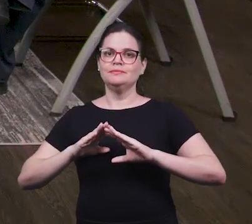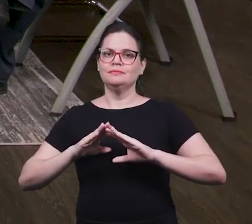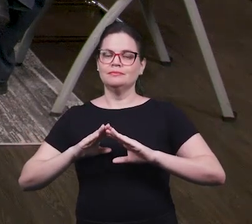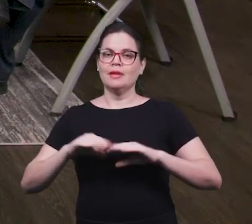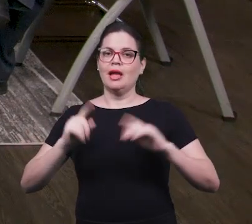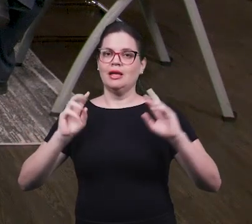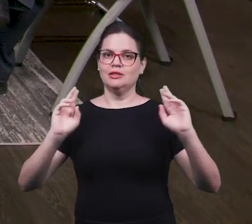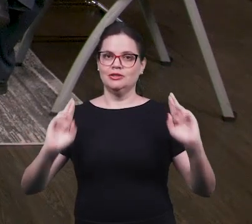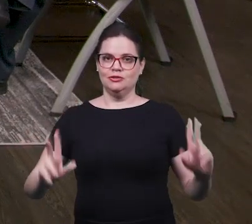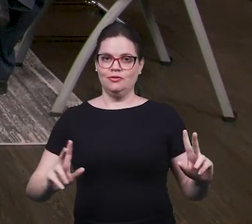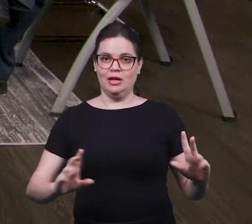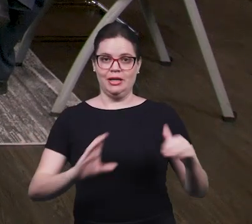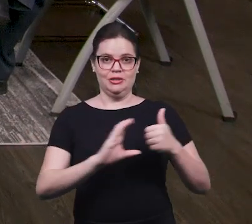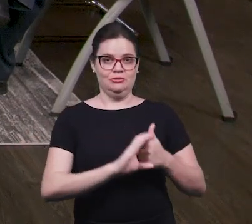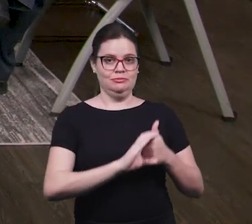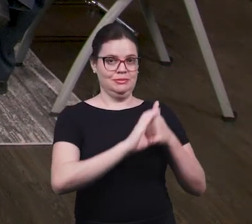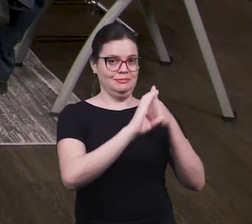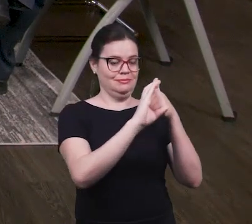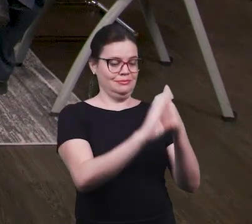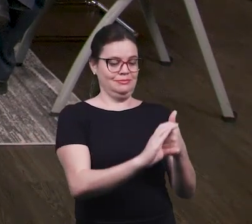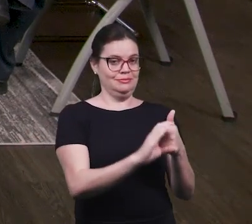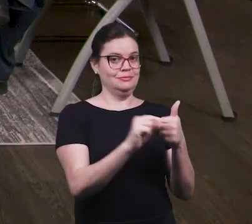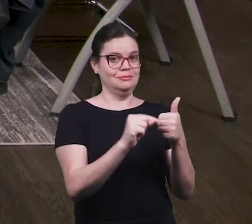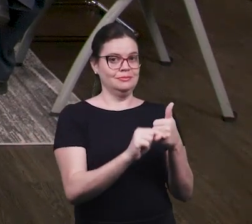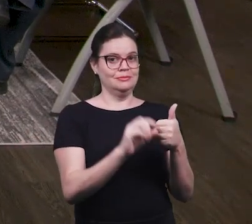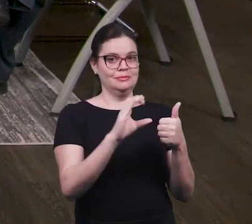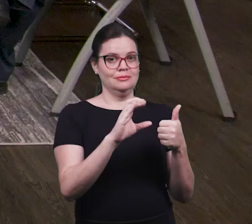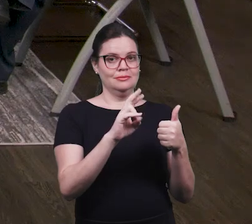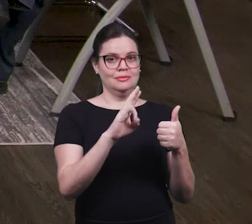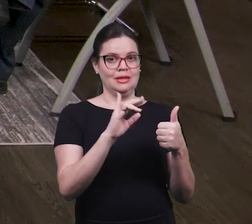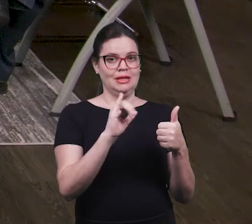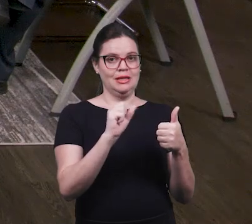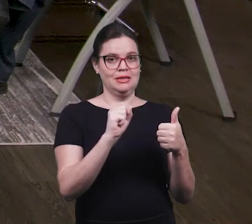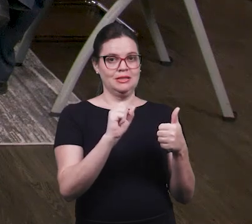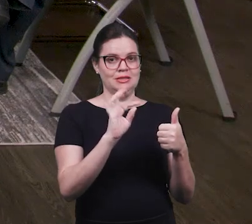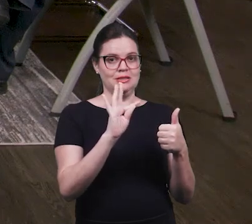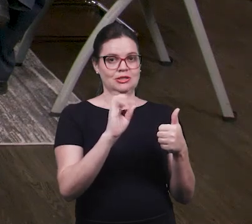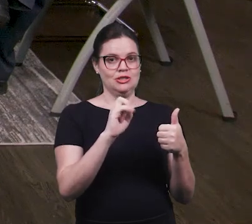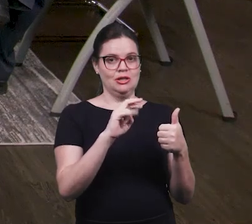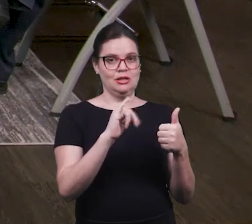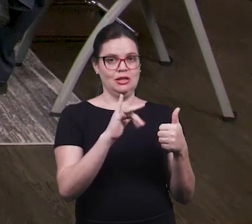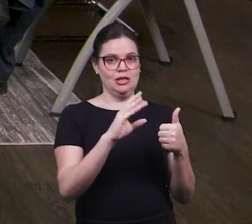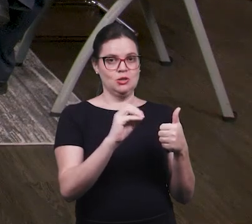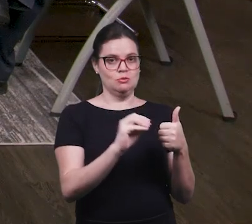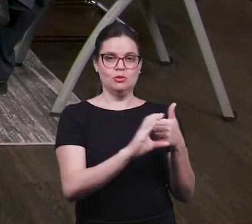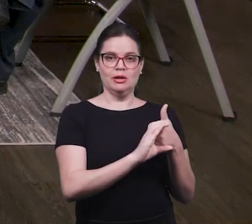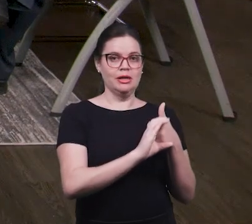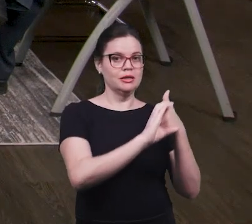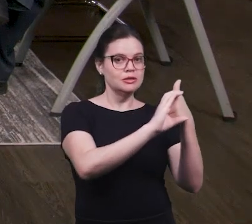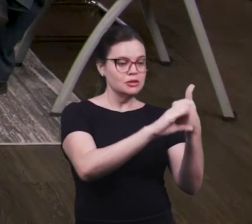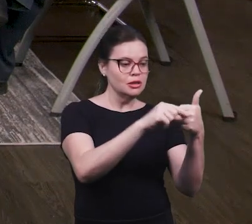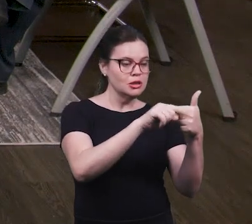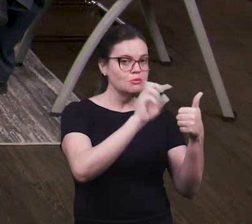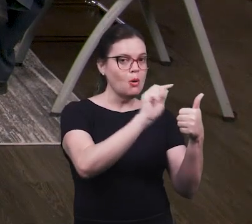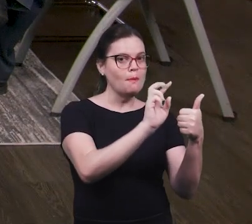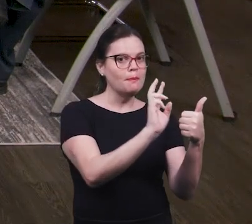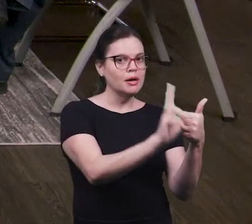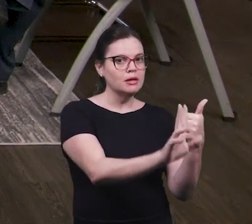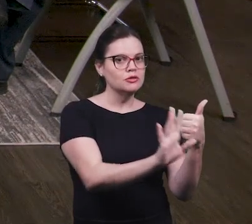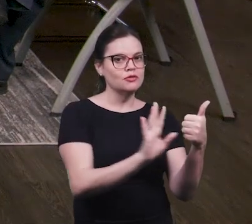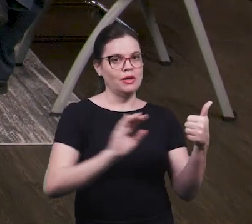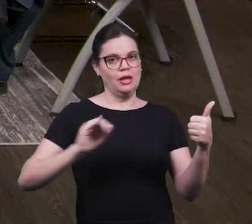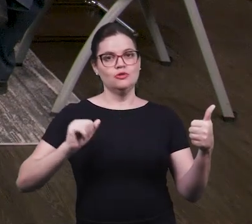a igreja de Cristo. O cristianismo não valorizou e não tem valorizado o amor